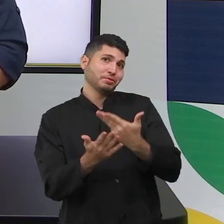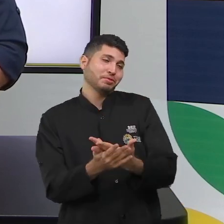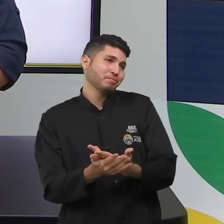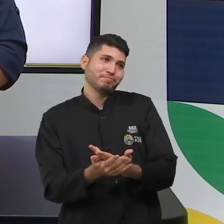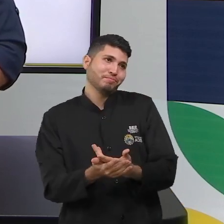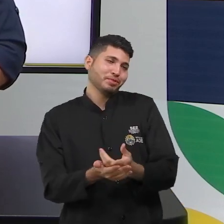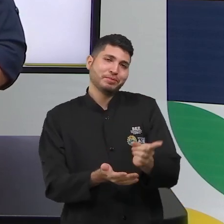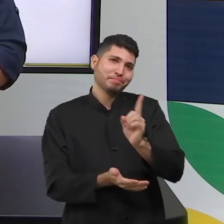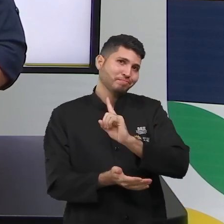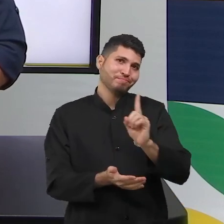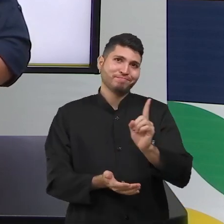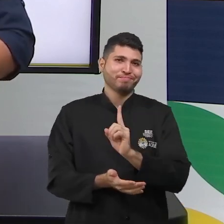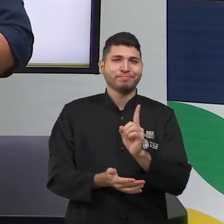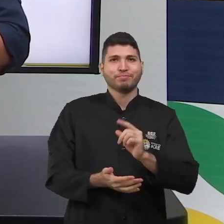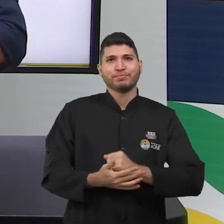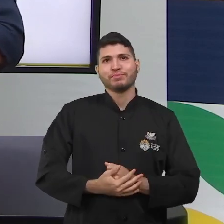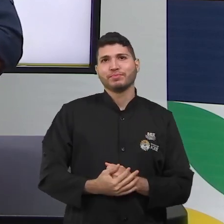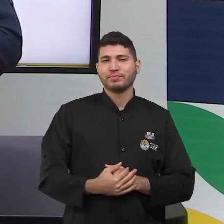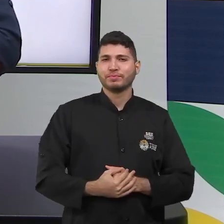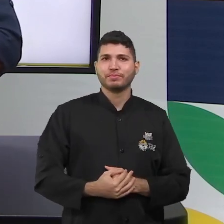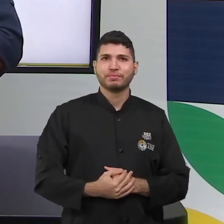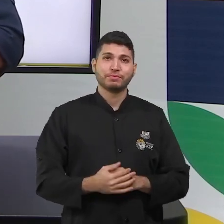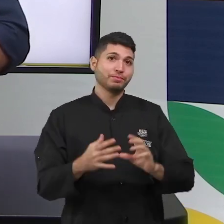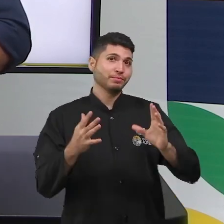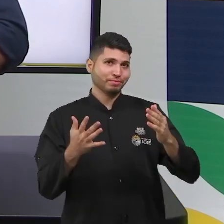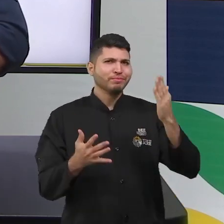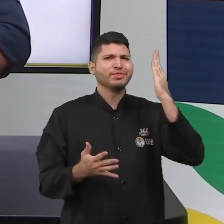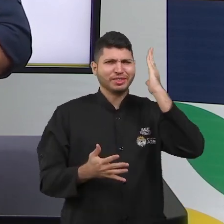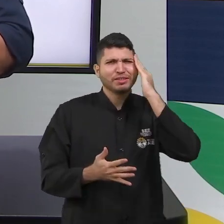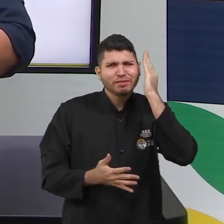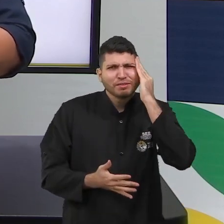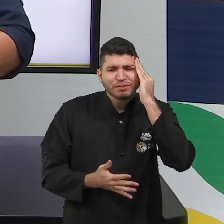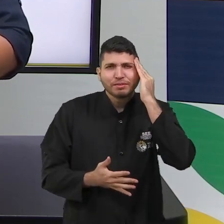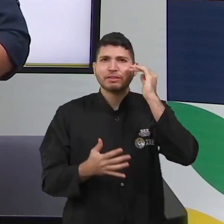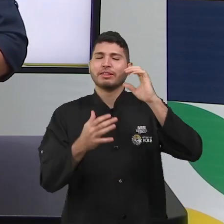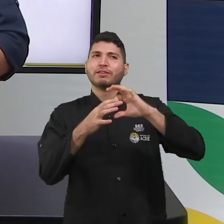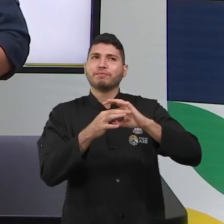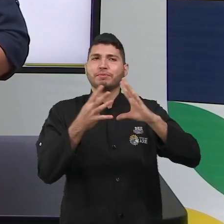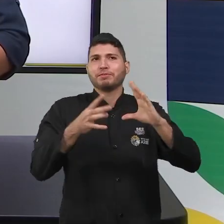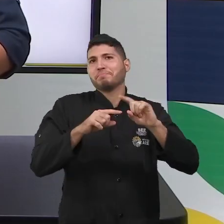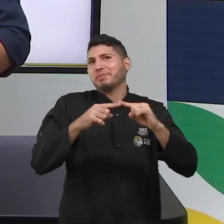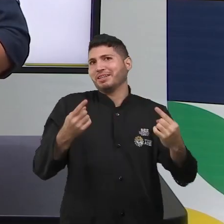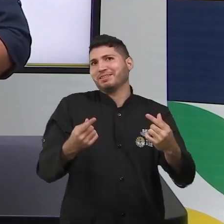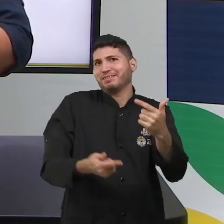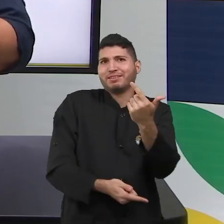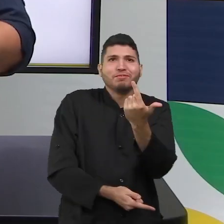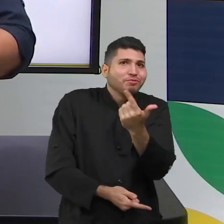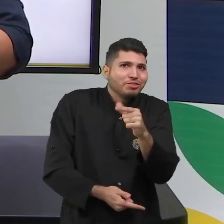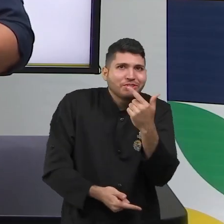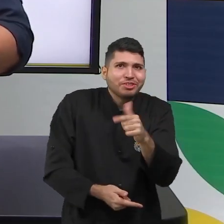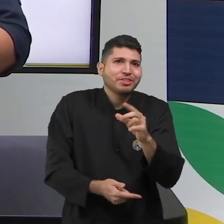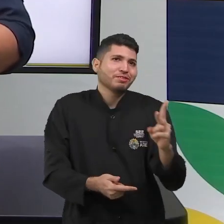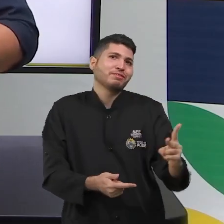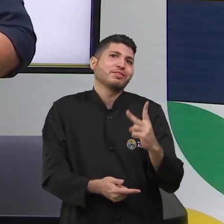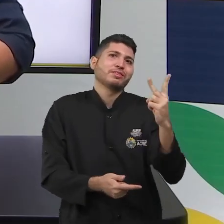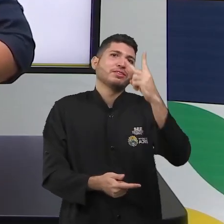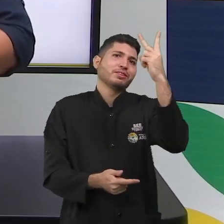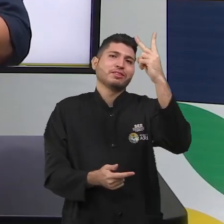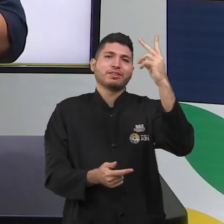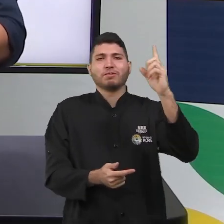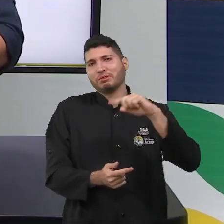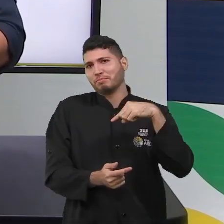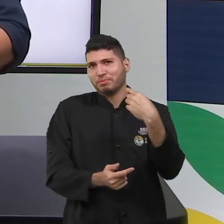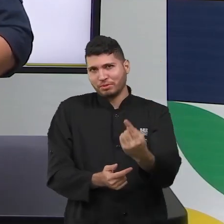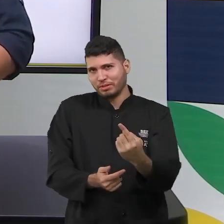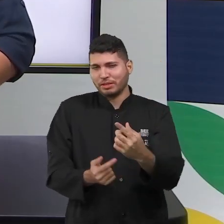entende o que eu estou falando? Eles foram libertos, mas sem nenhum critério, sem pensar como